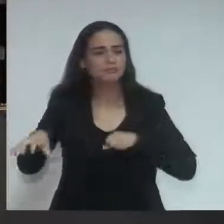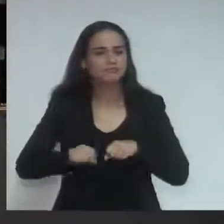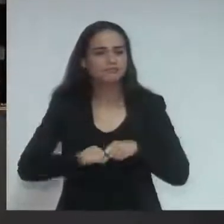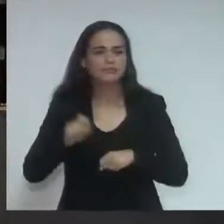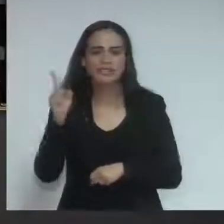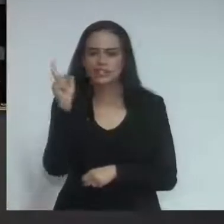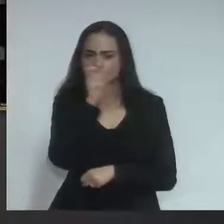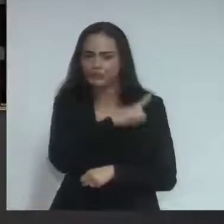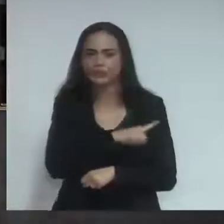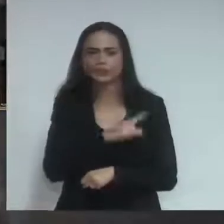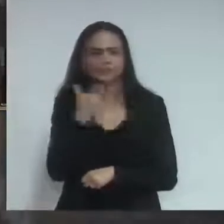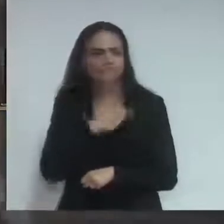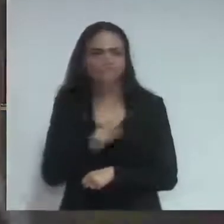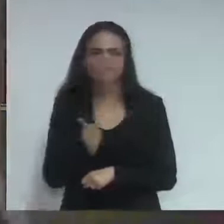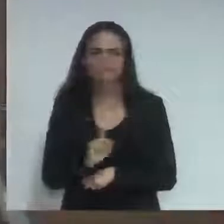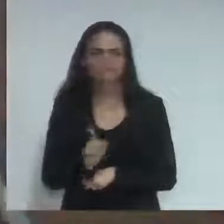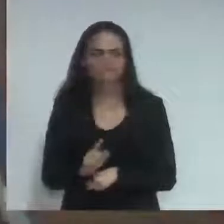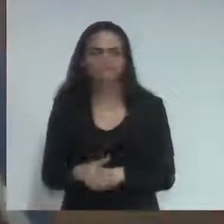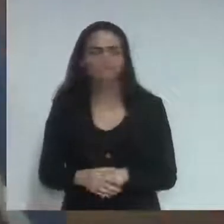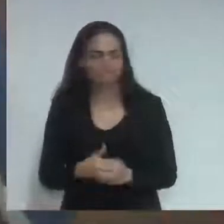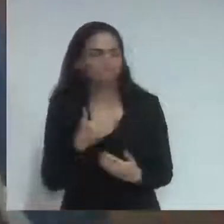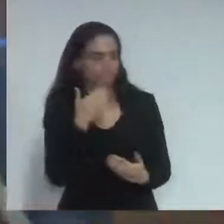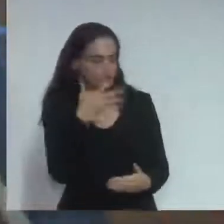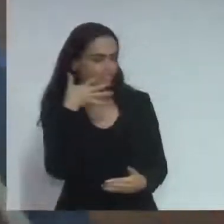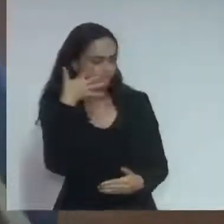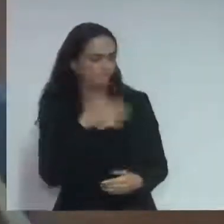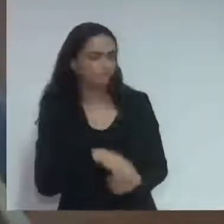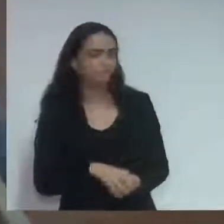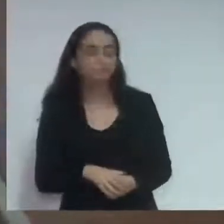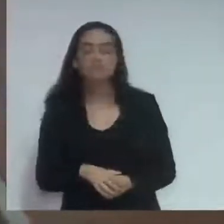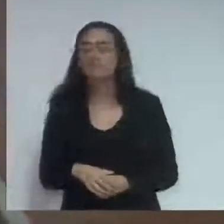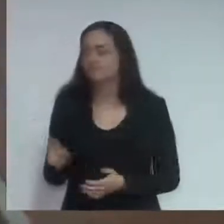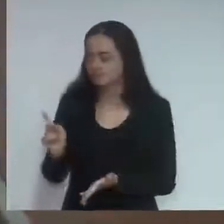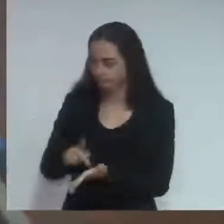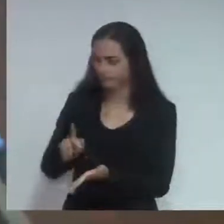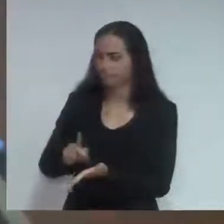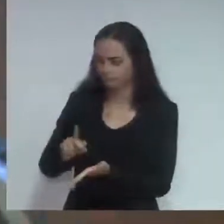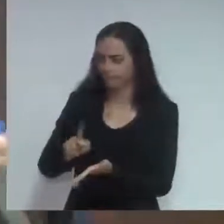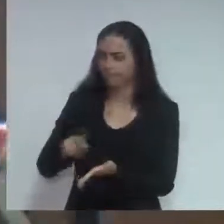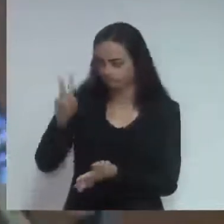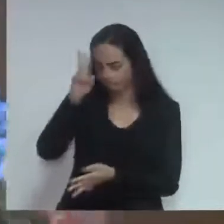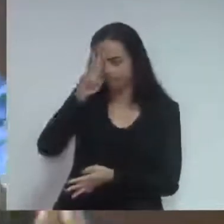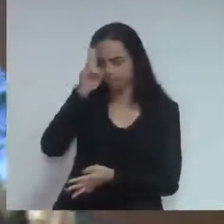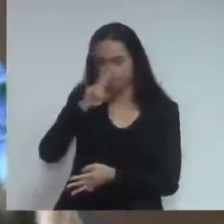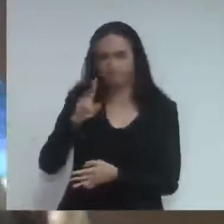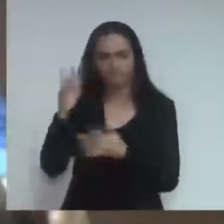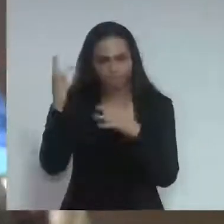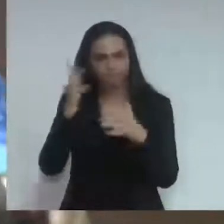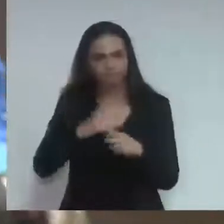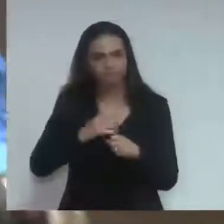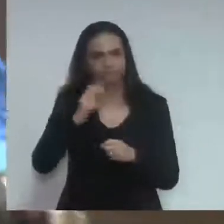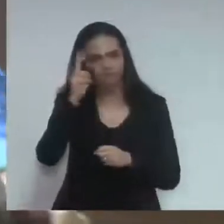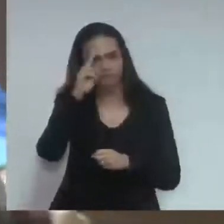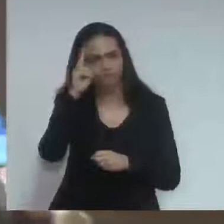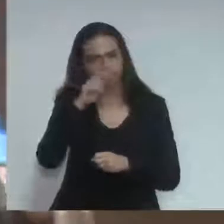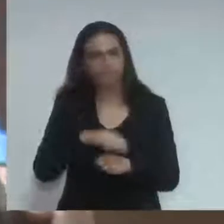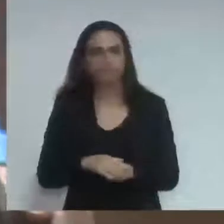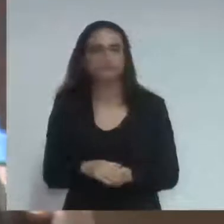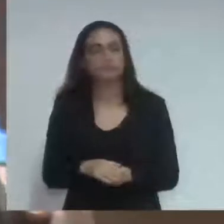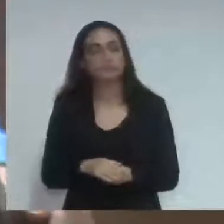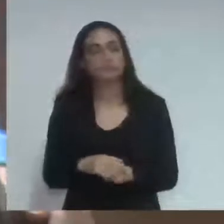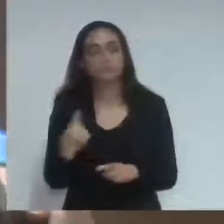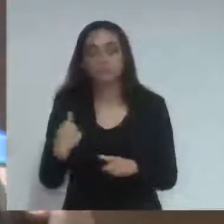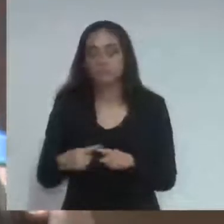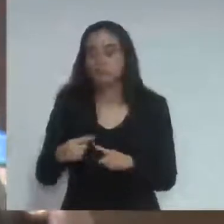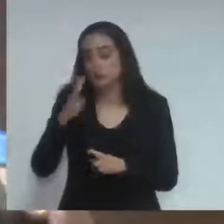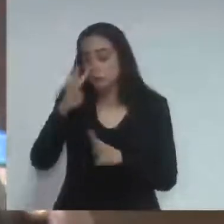parte. Agradeço, também me lembro bem desse caso, é mais um dos casos, né, que primeiro se atingiu, e muito, né, para